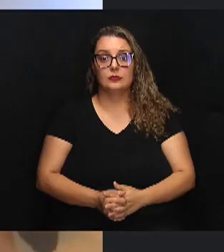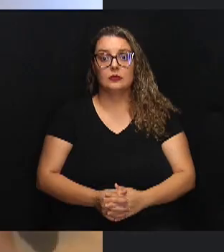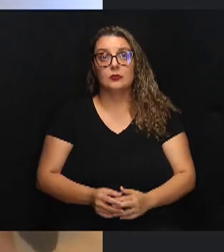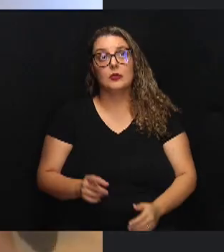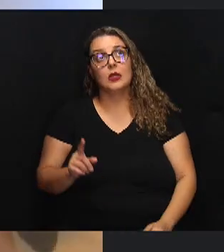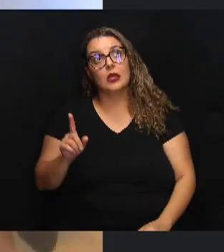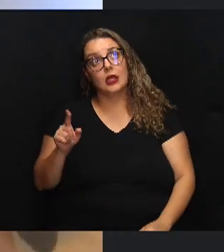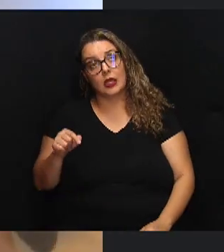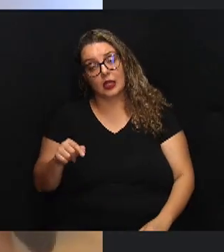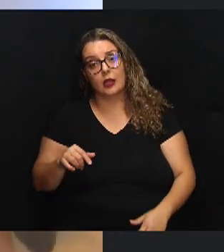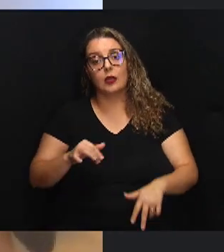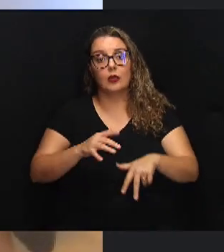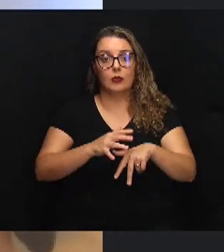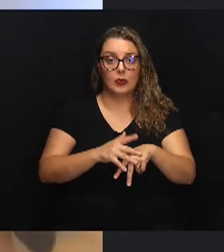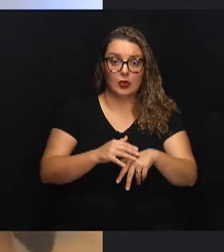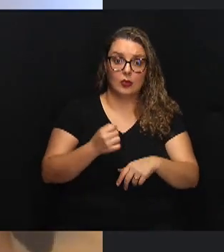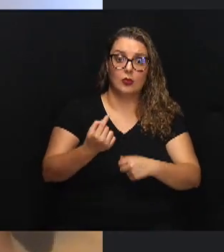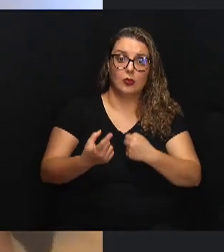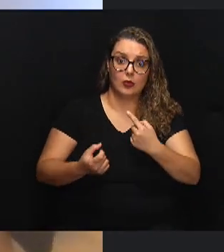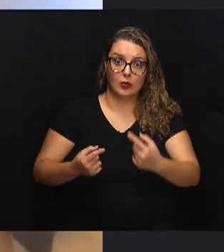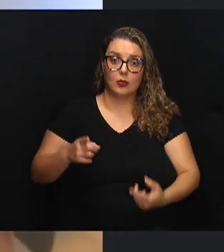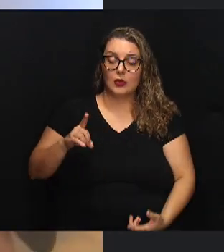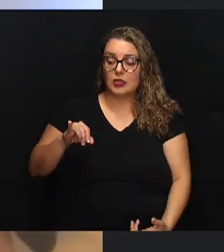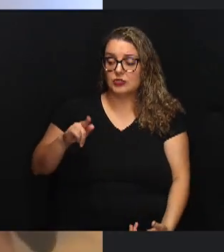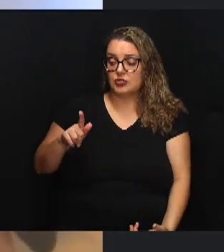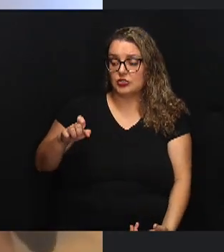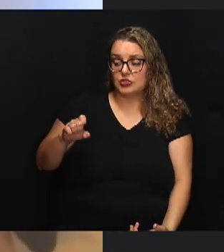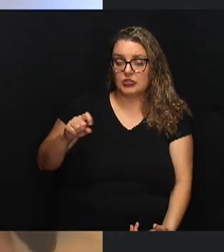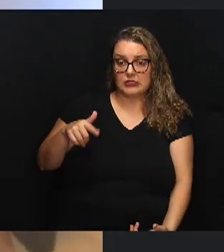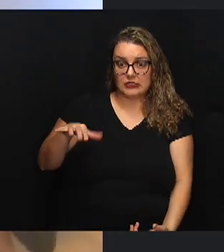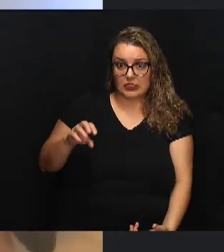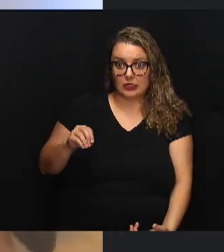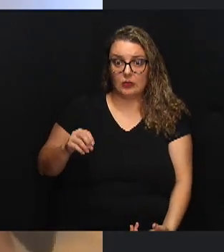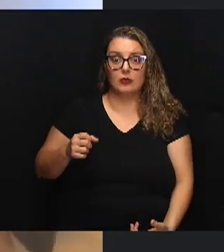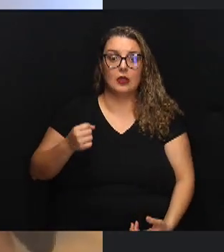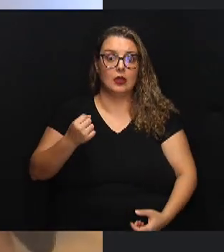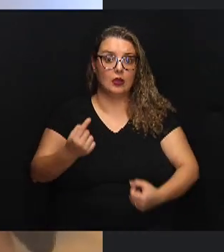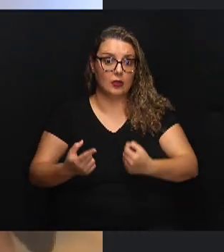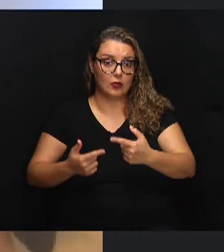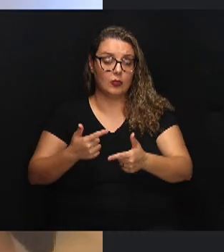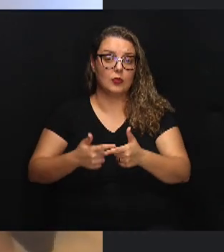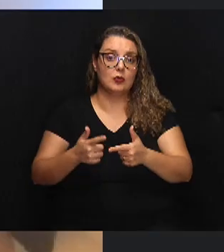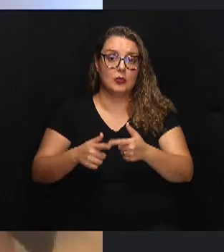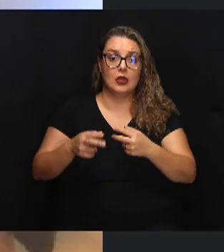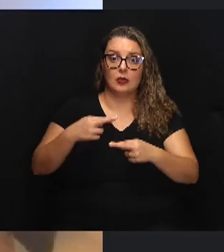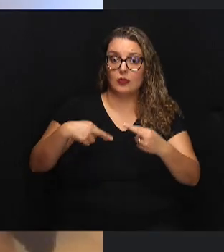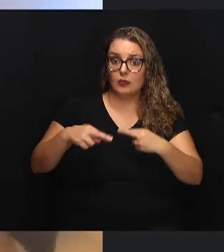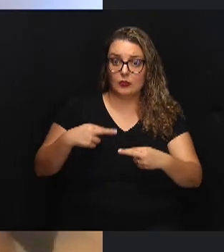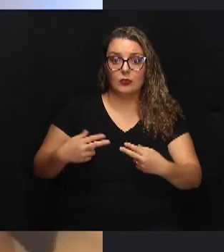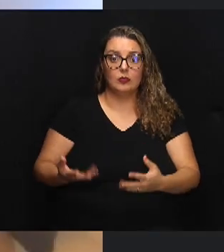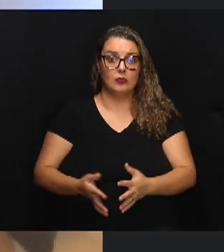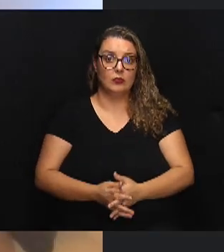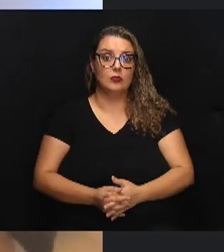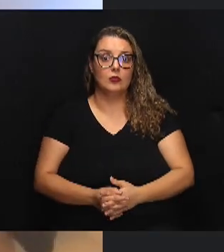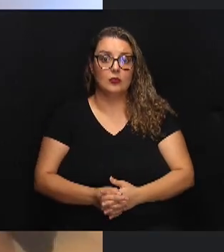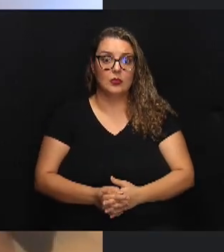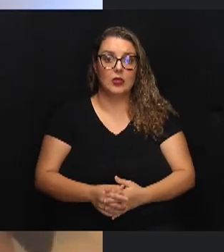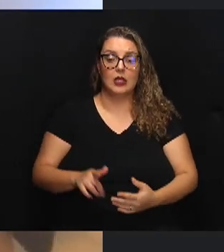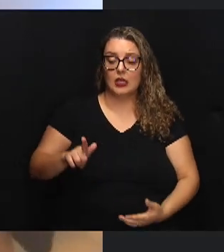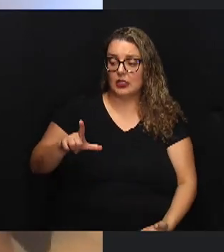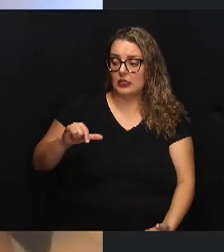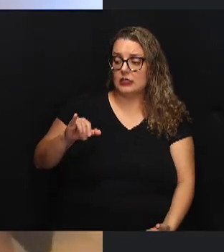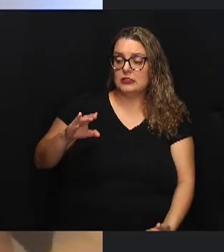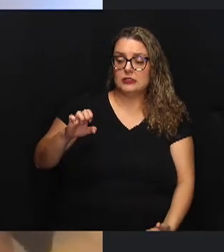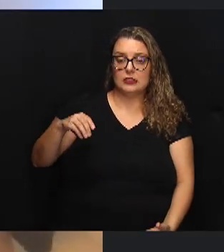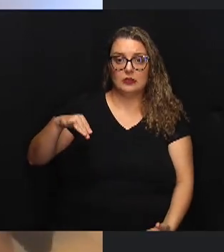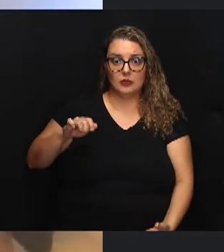Eventualmente com um paciente que já está com alguma questão de digestão, algum problema ali relacionado à sua na glicemia, isso já